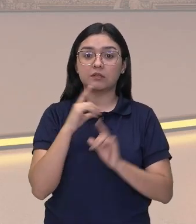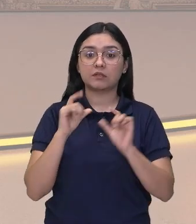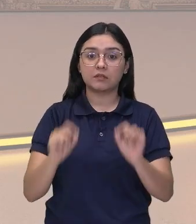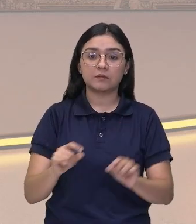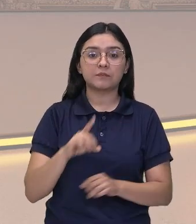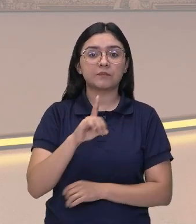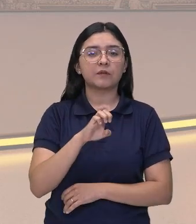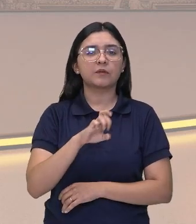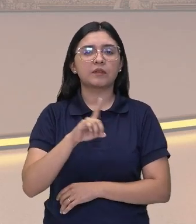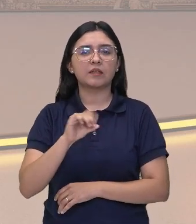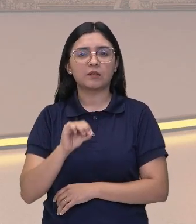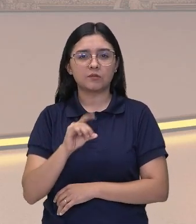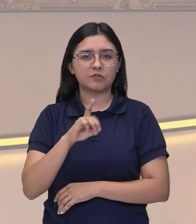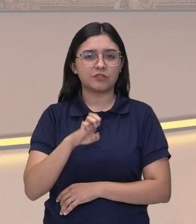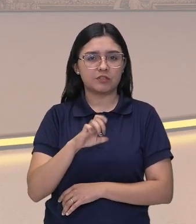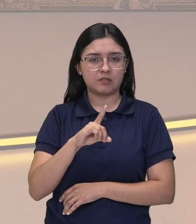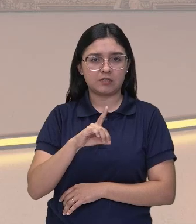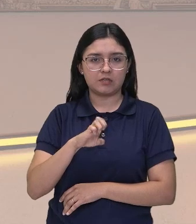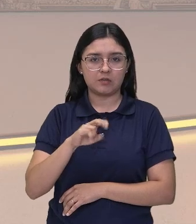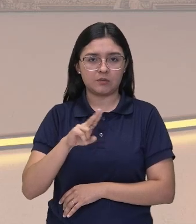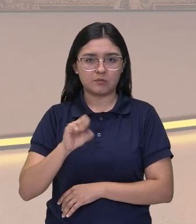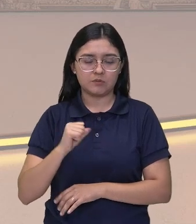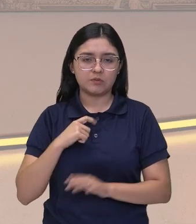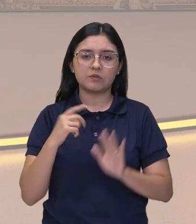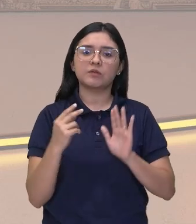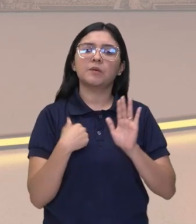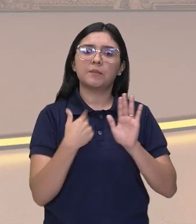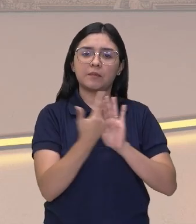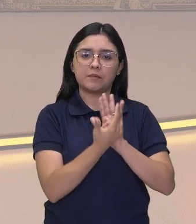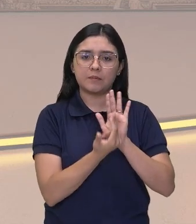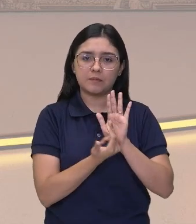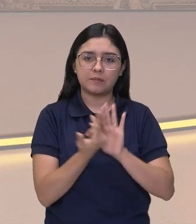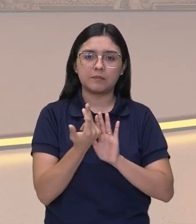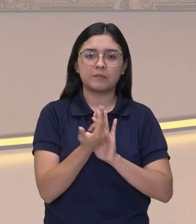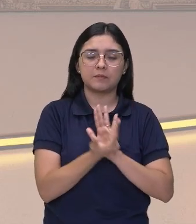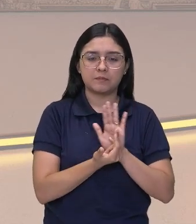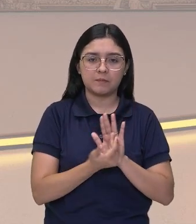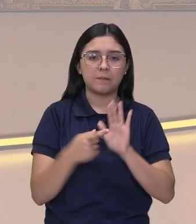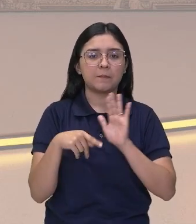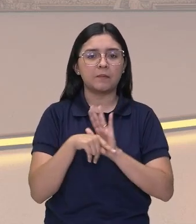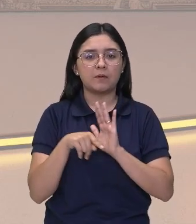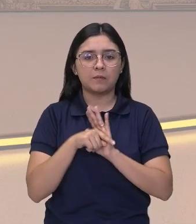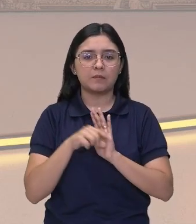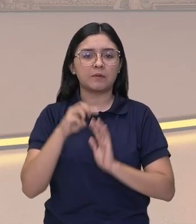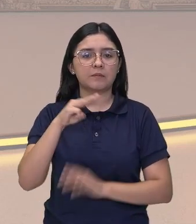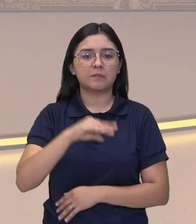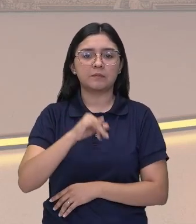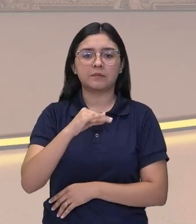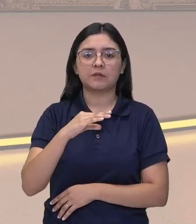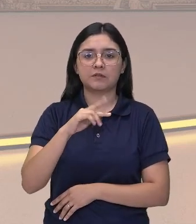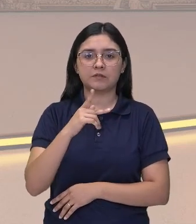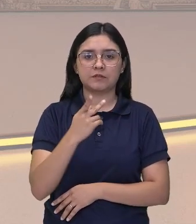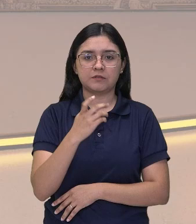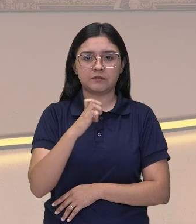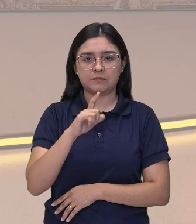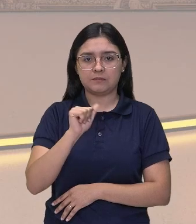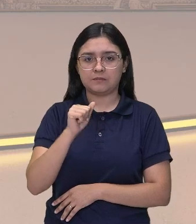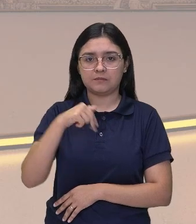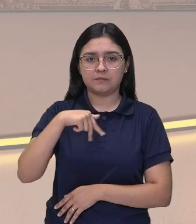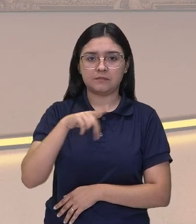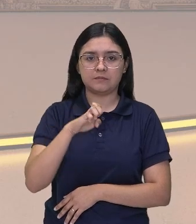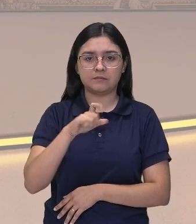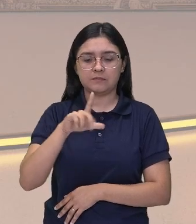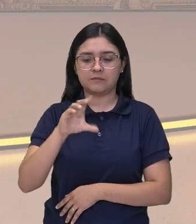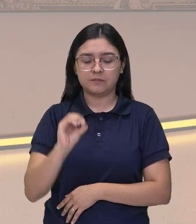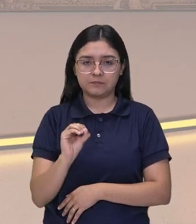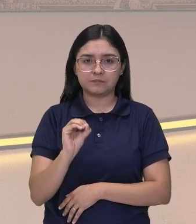de Deus, tá? Uma pintura ali também do Michelangelo, que está lá, então, no teto da Capela Sistina, tá certo? Nós temos